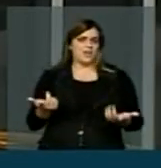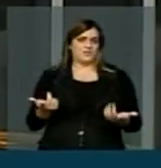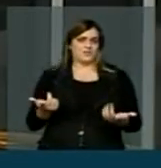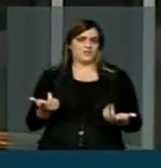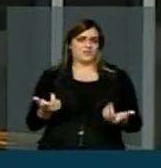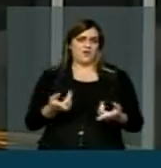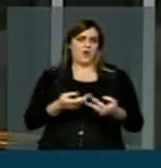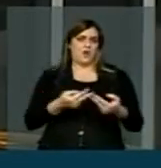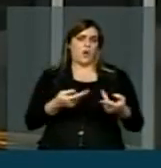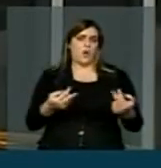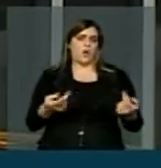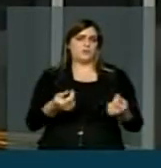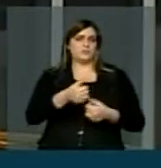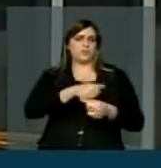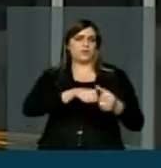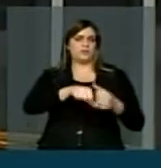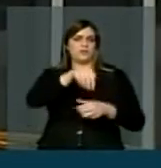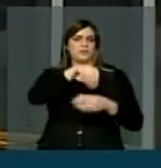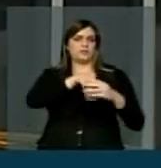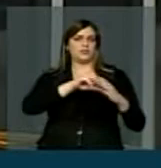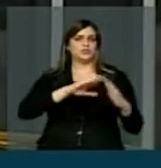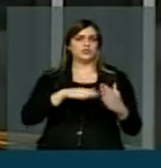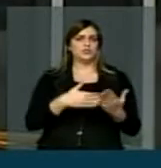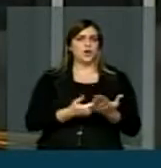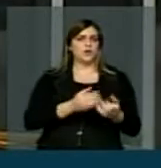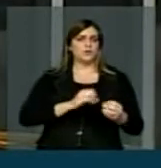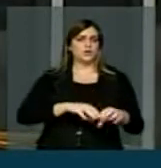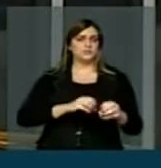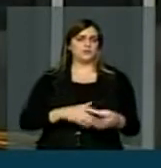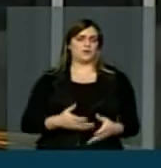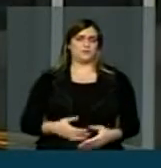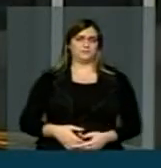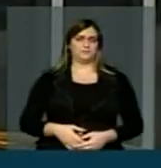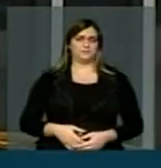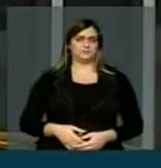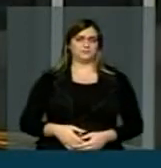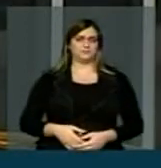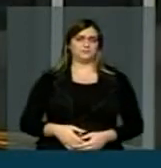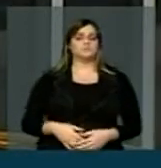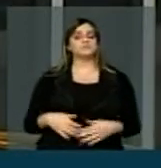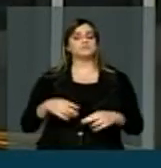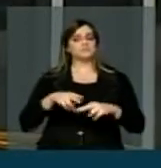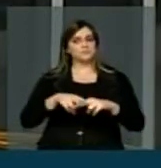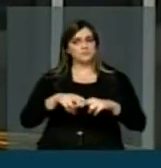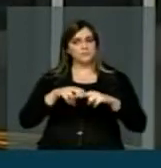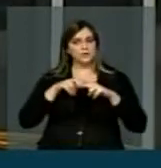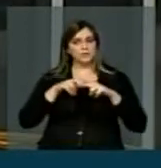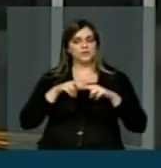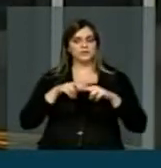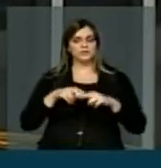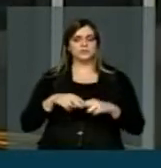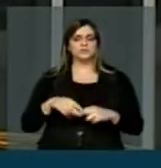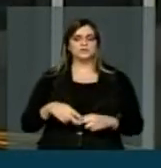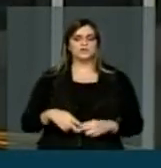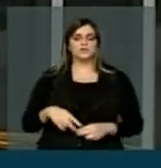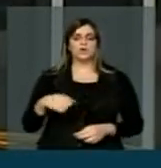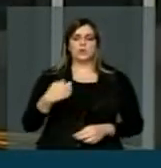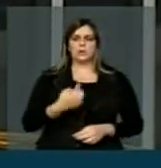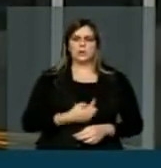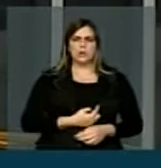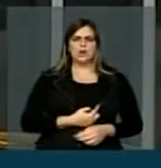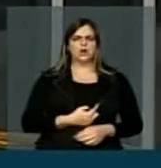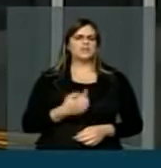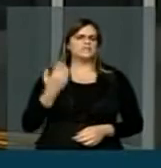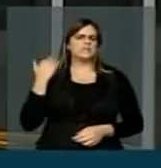que a educação exige e necessita. Por isso, fomos um dos